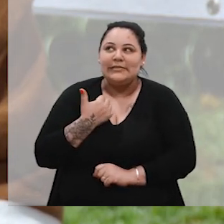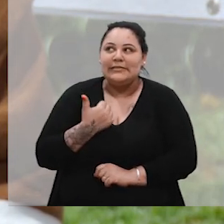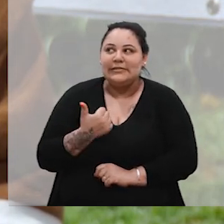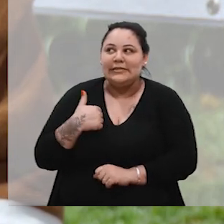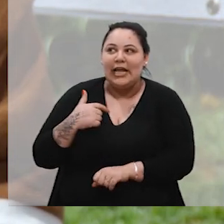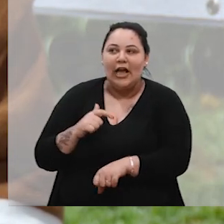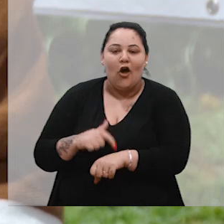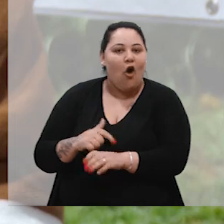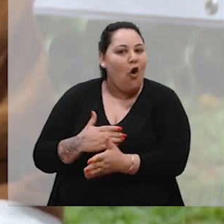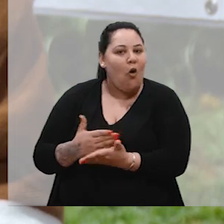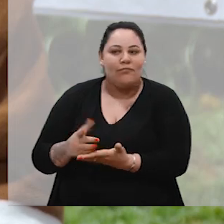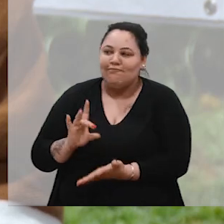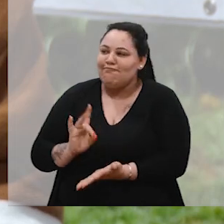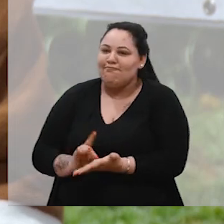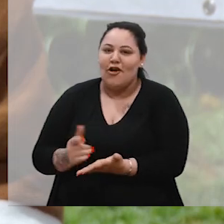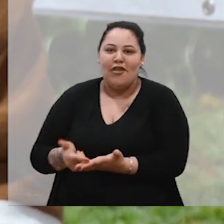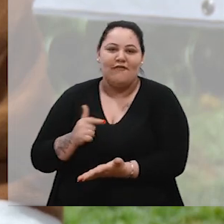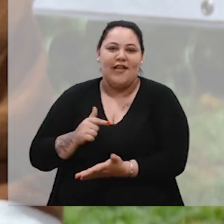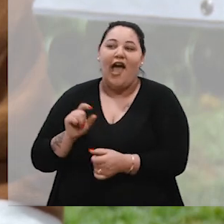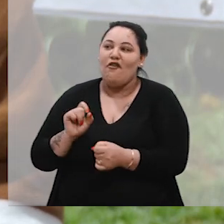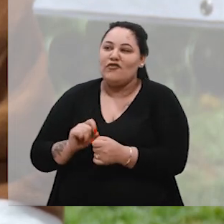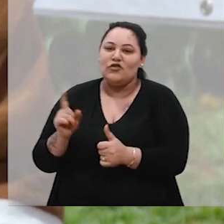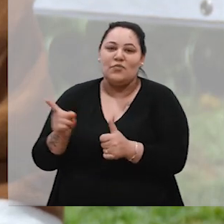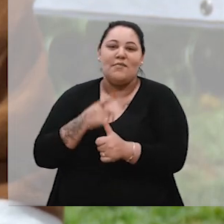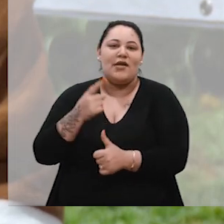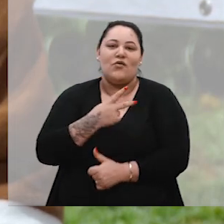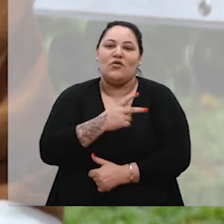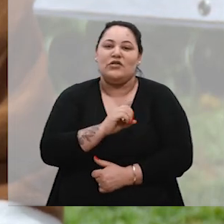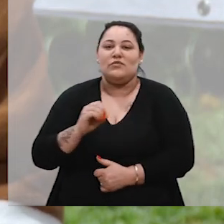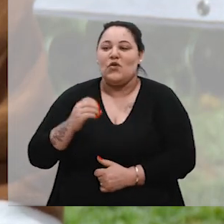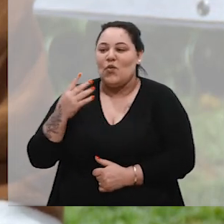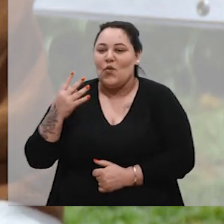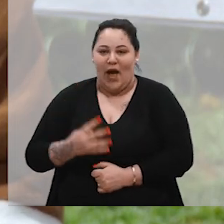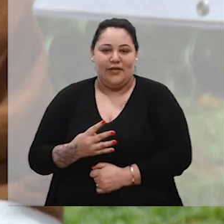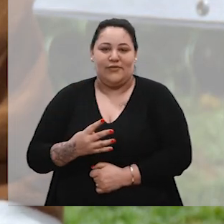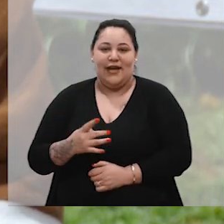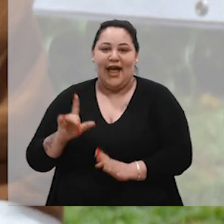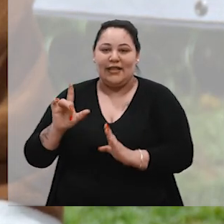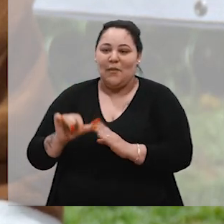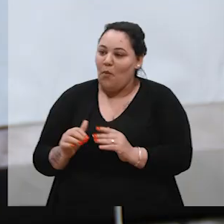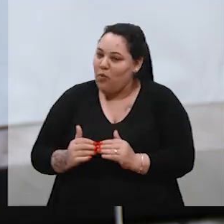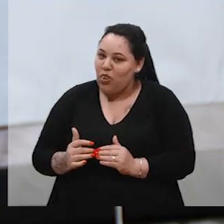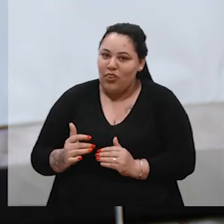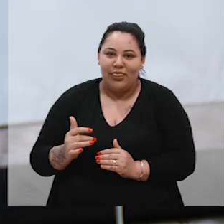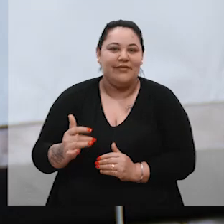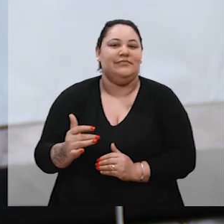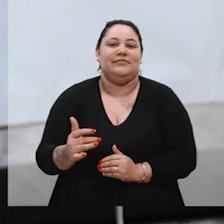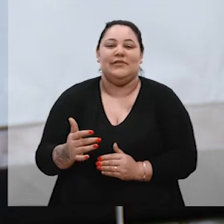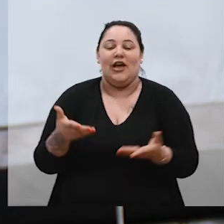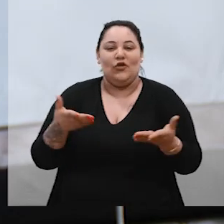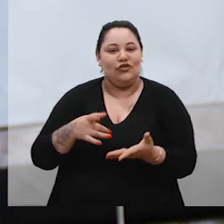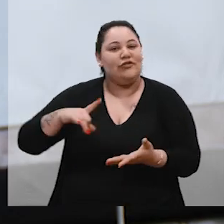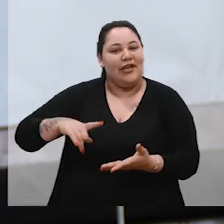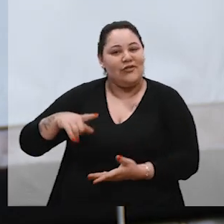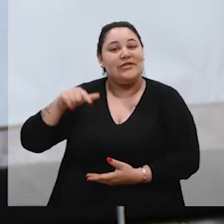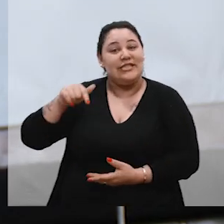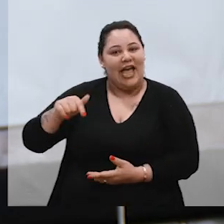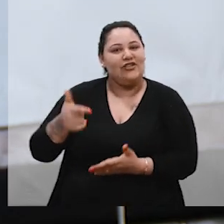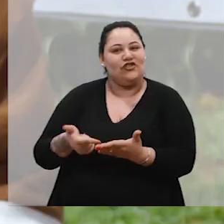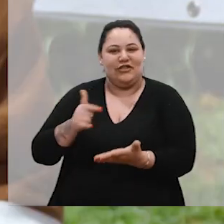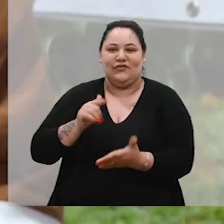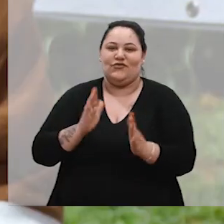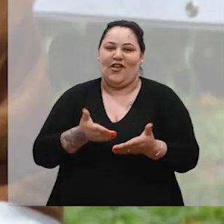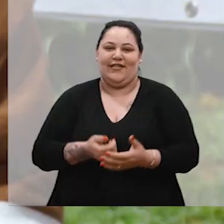hora de começar a publicar. E publiquei meu primeiro livro em 2004 e aí foram se seguindo. Atualmente já são